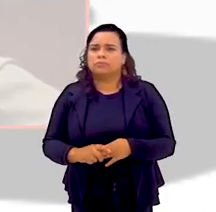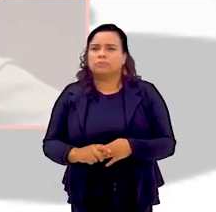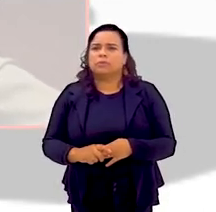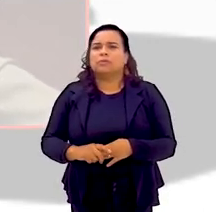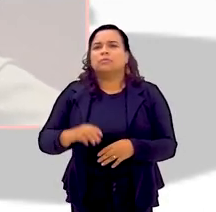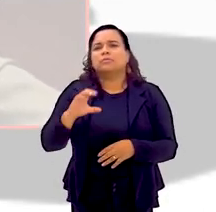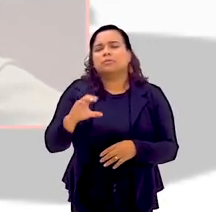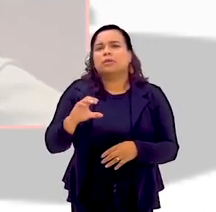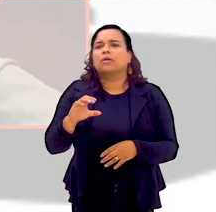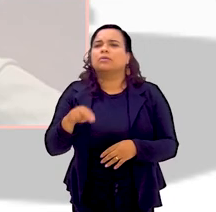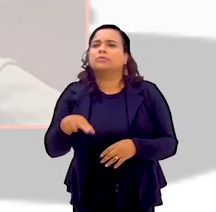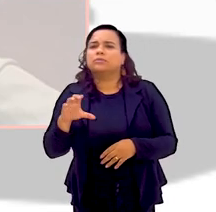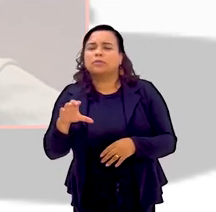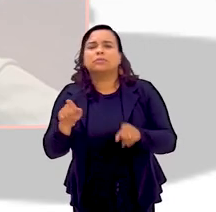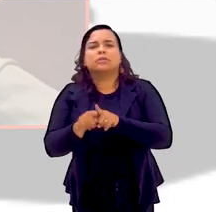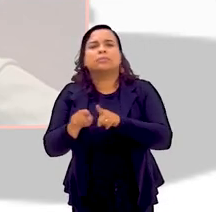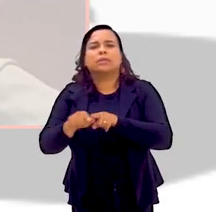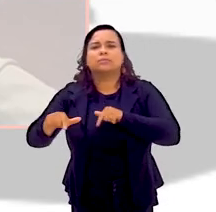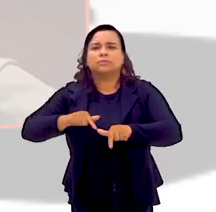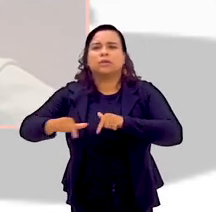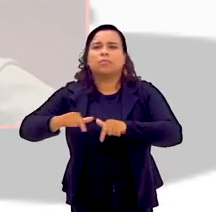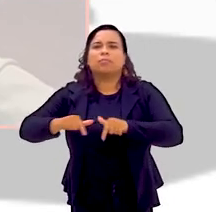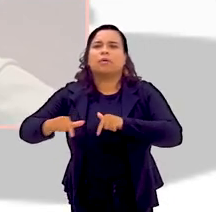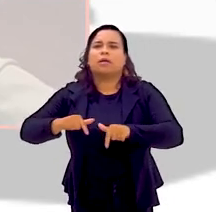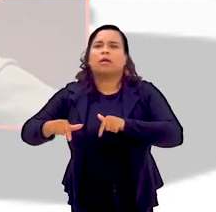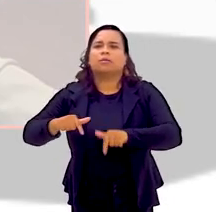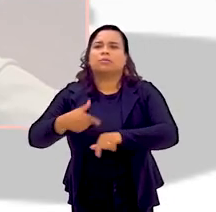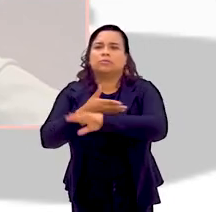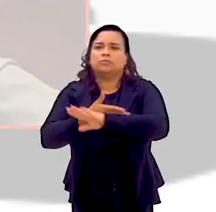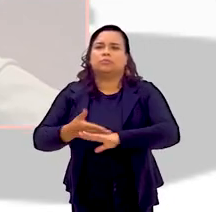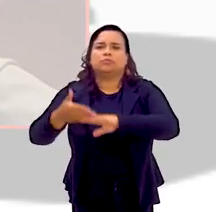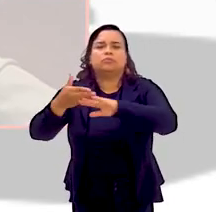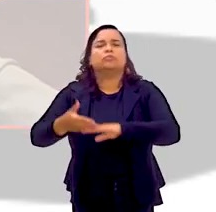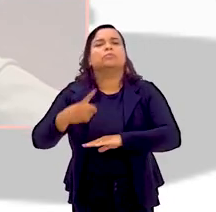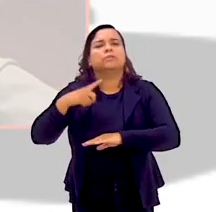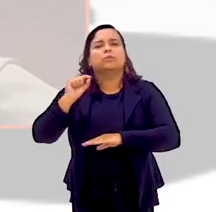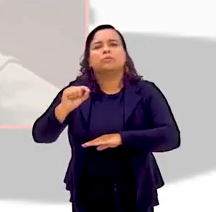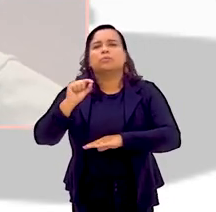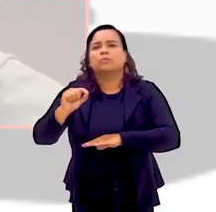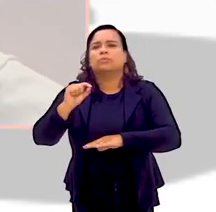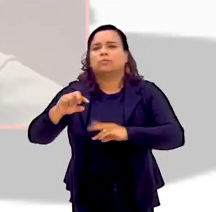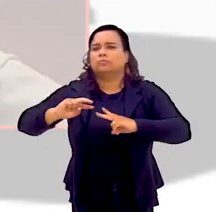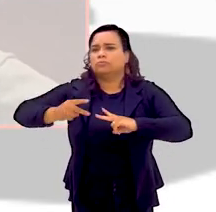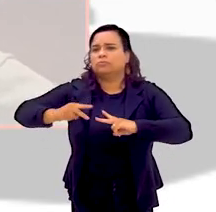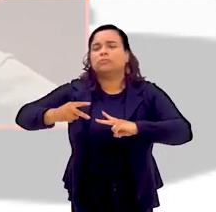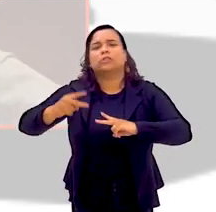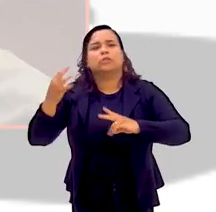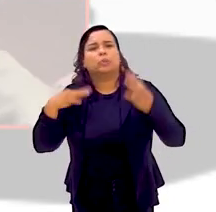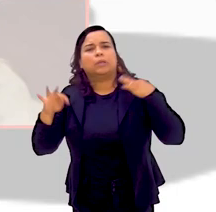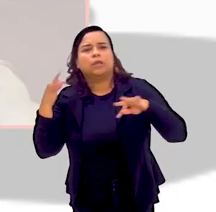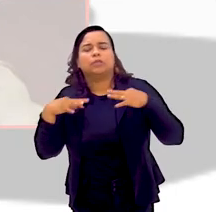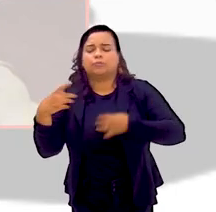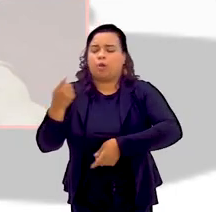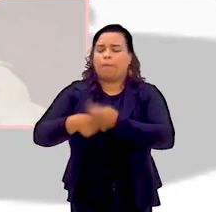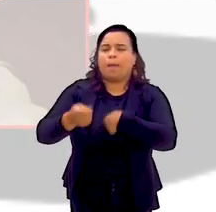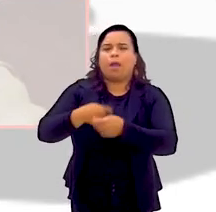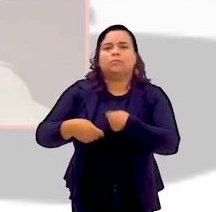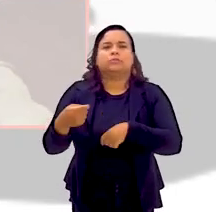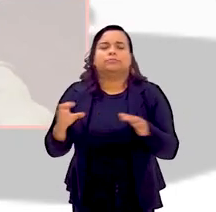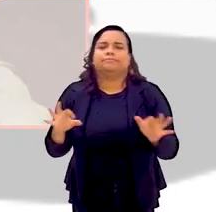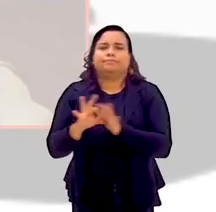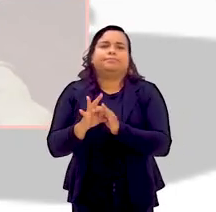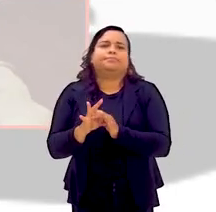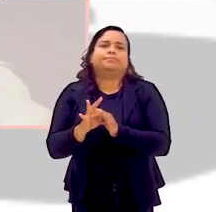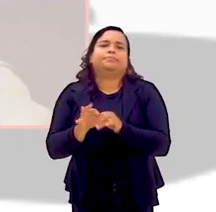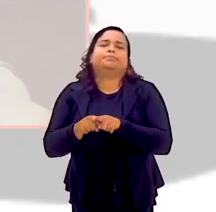CNC trabalha numa dicotomia, ou melhor, numa dualidade que turismo e comércio viajam juntos,